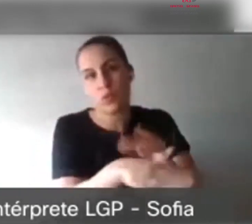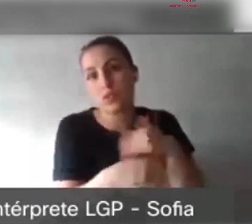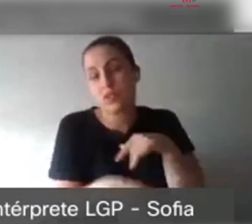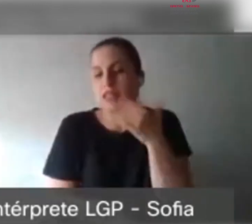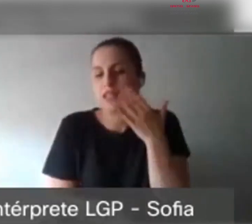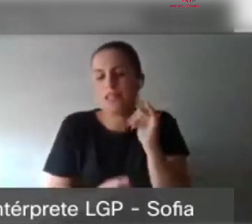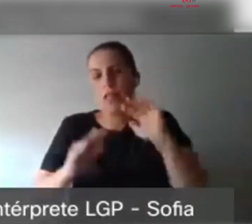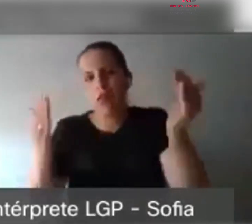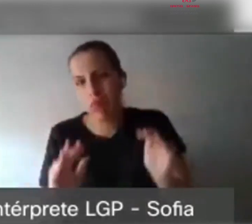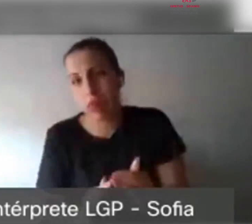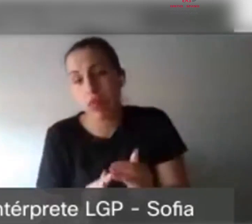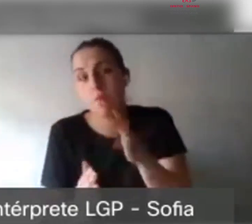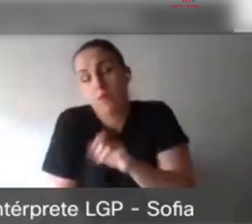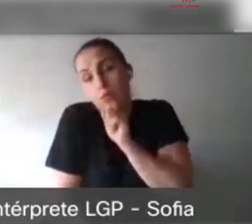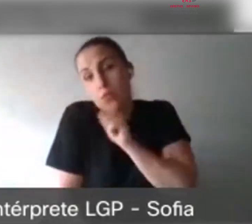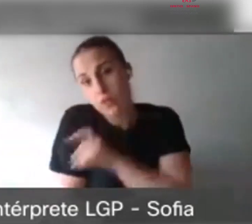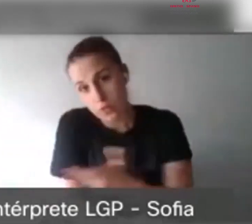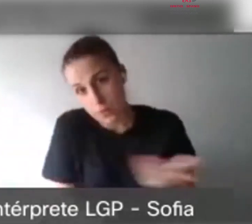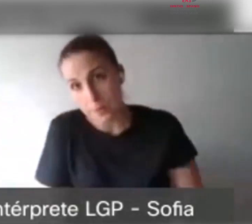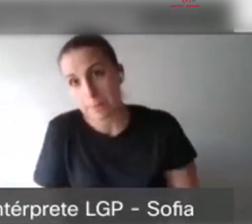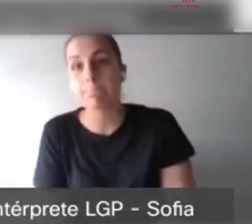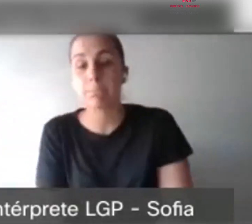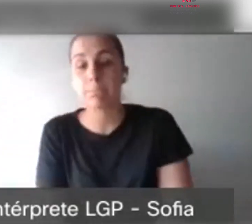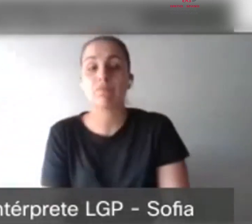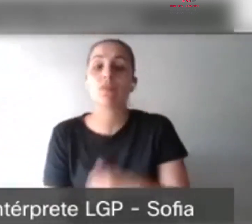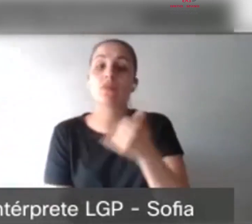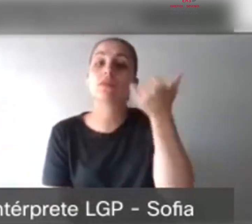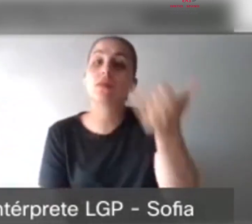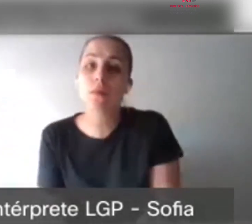da forma que foi possível. Houve depois,